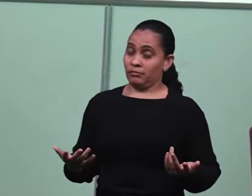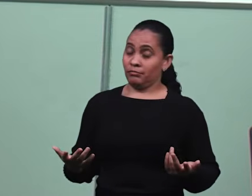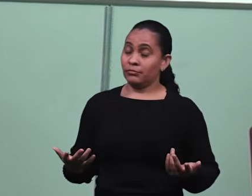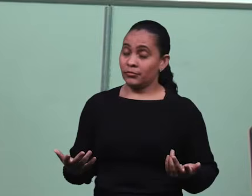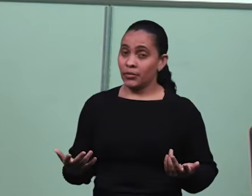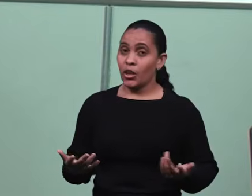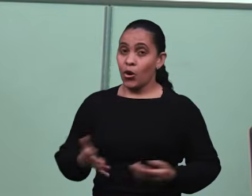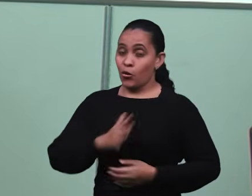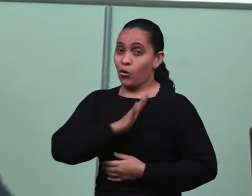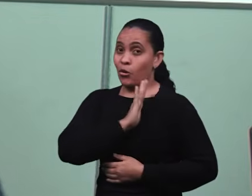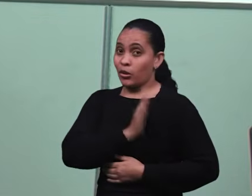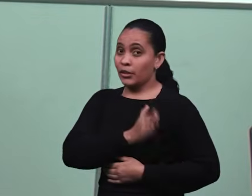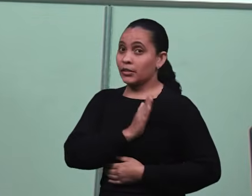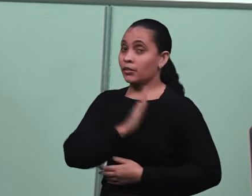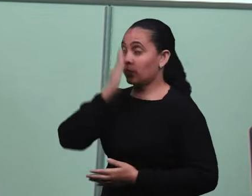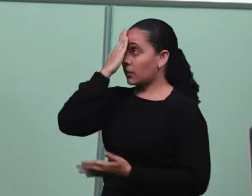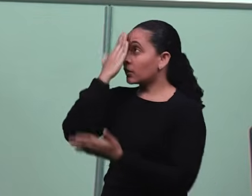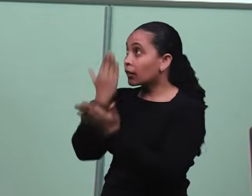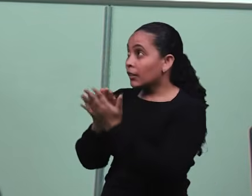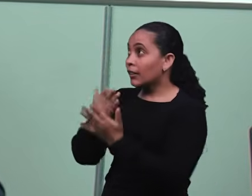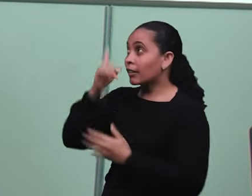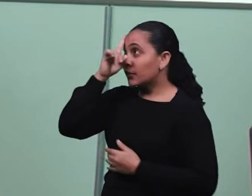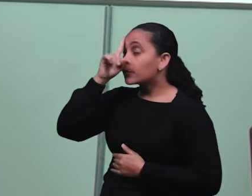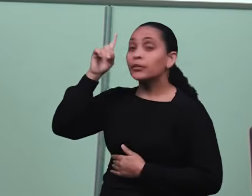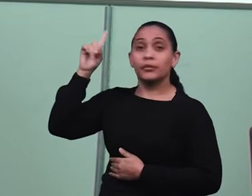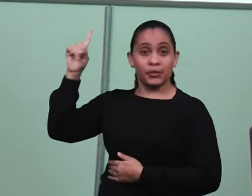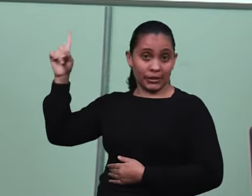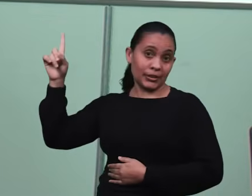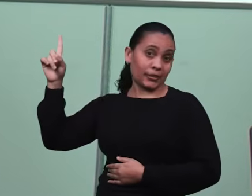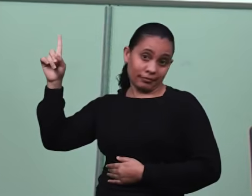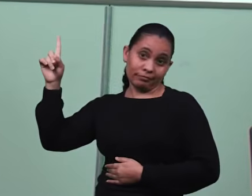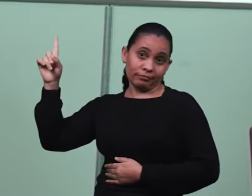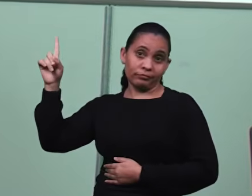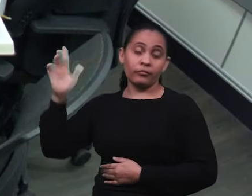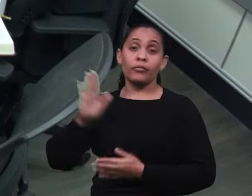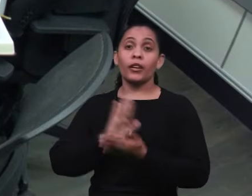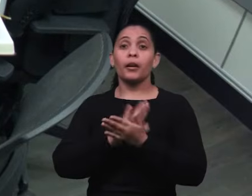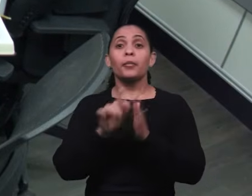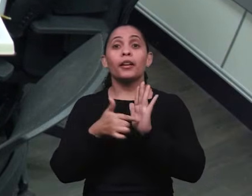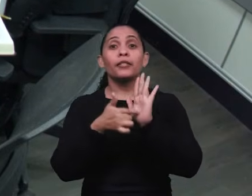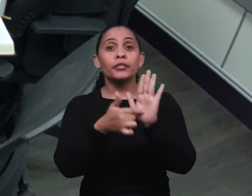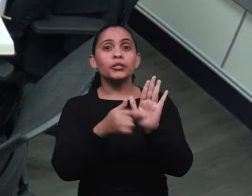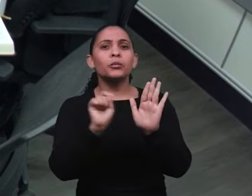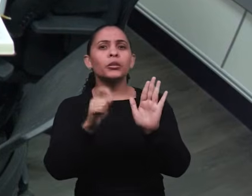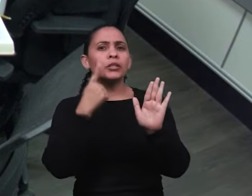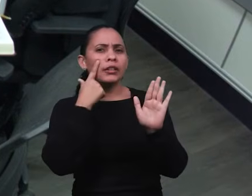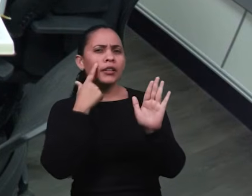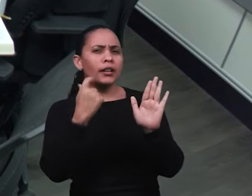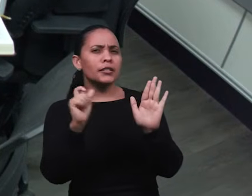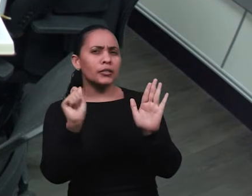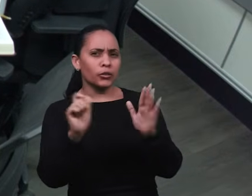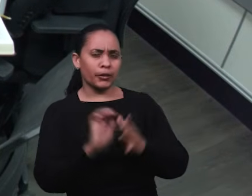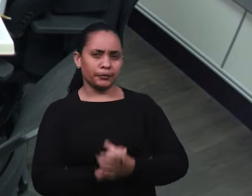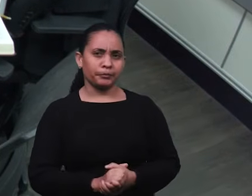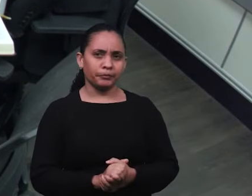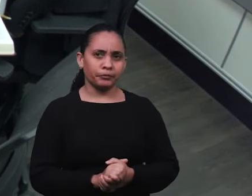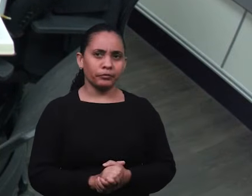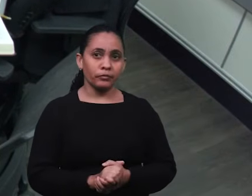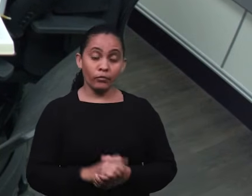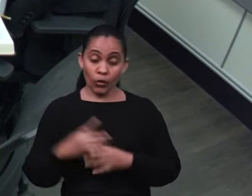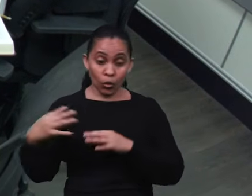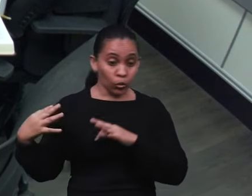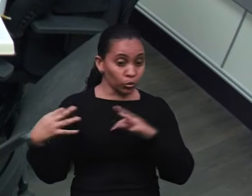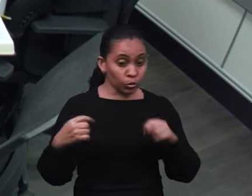riqueza. O coração dele estava firmado na rocha que é o Senhor. Então assim tem que ser a nossa vida. E interessante se pegar a palavra, todos os grandes homens,